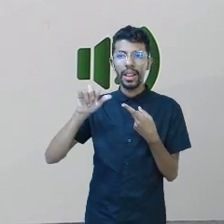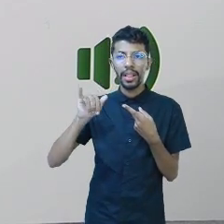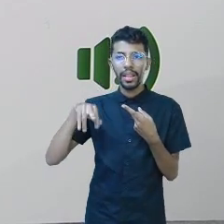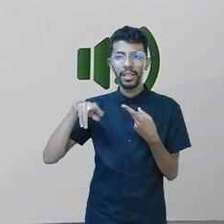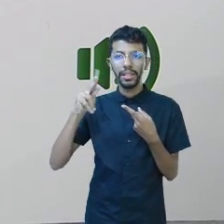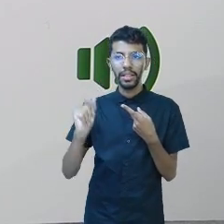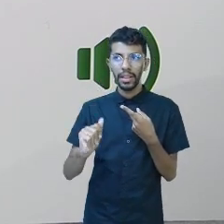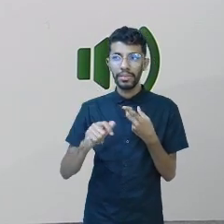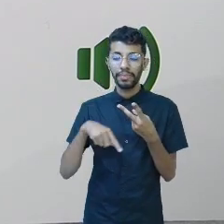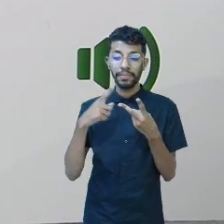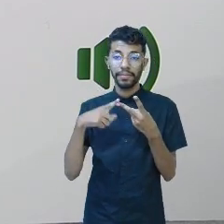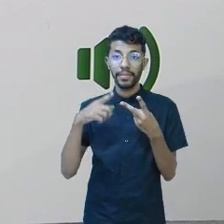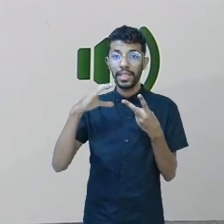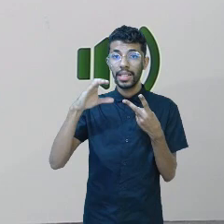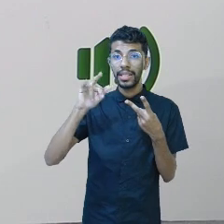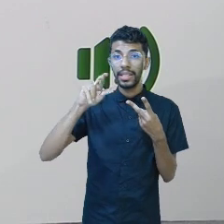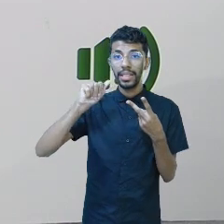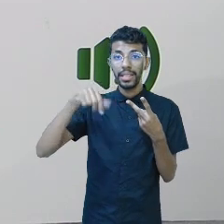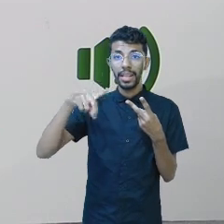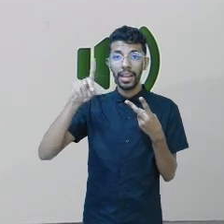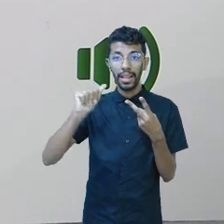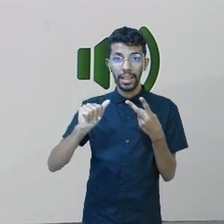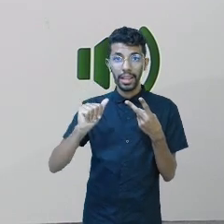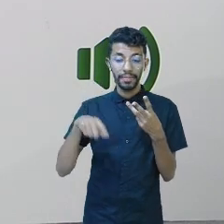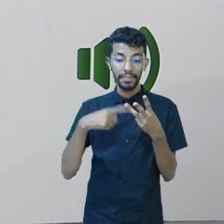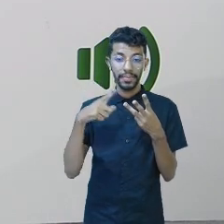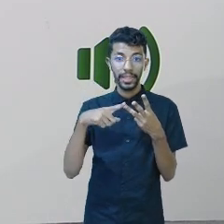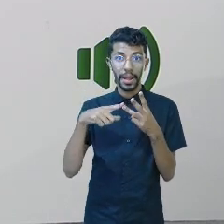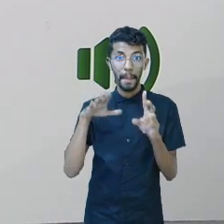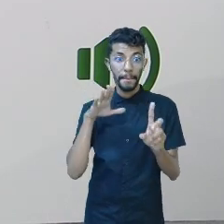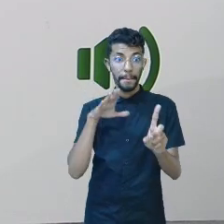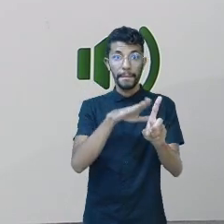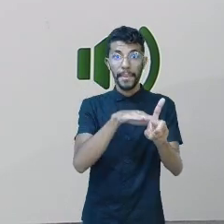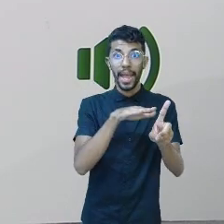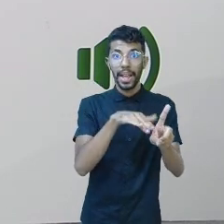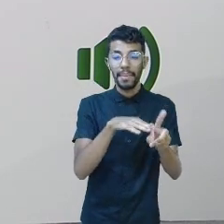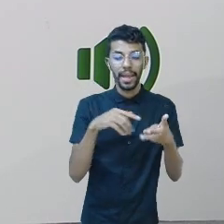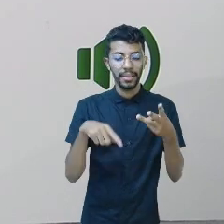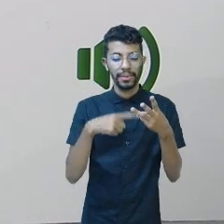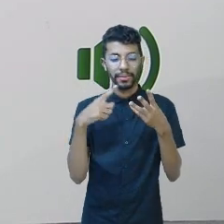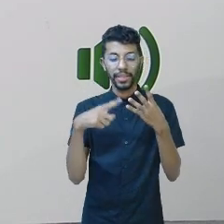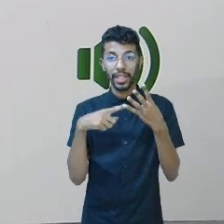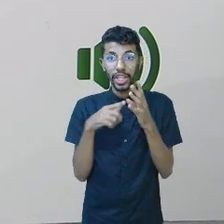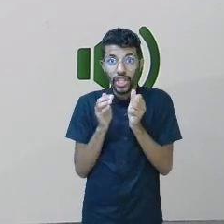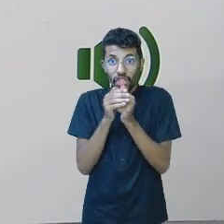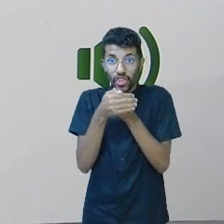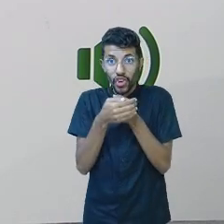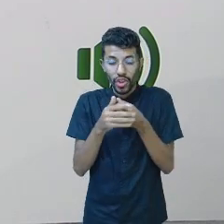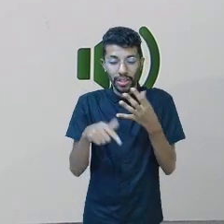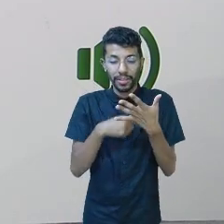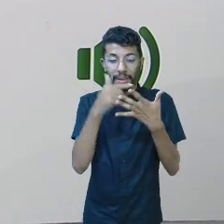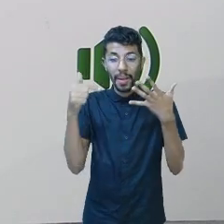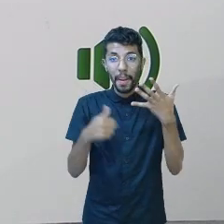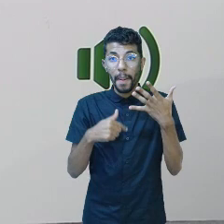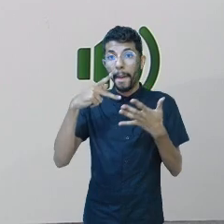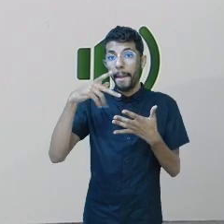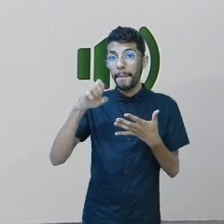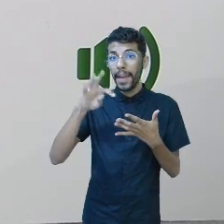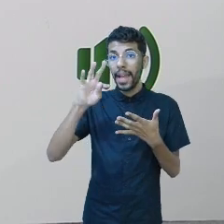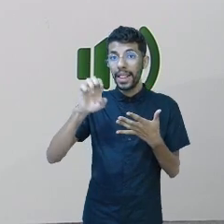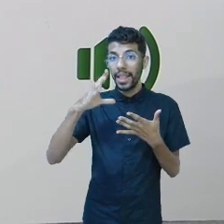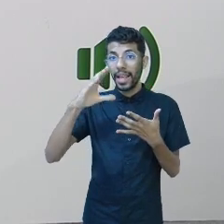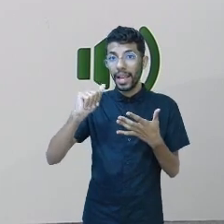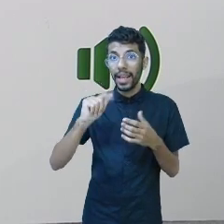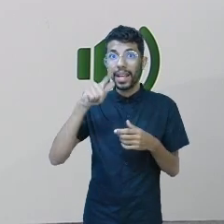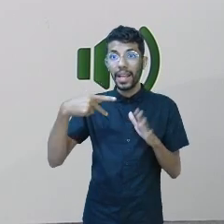da ciranda, né? Ciranda, cirandinha, pega-pega, esconde-esconde, peteca, que é uma brincadeira de origem